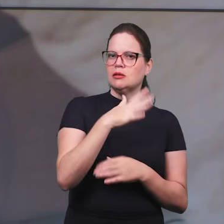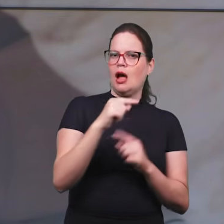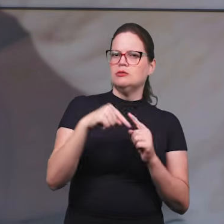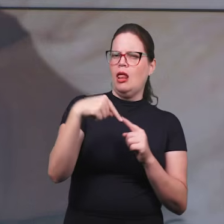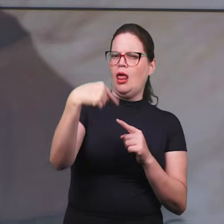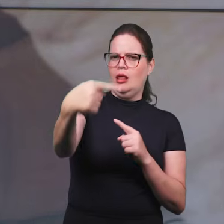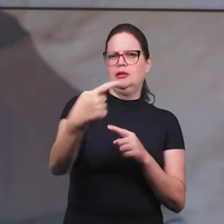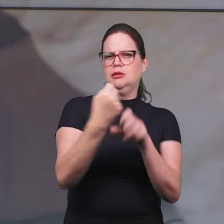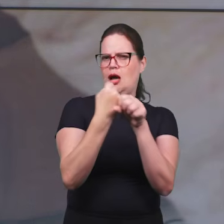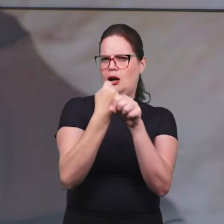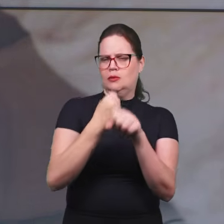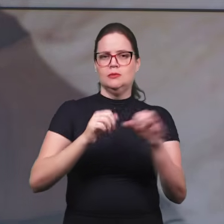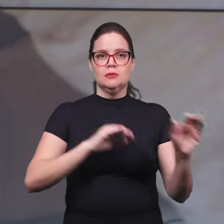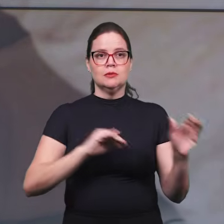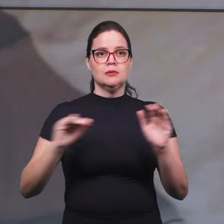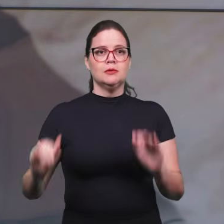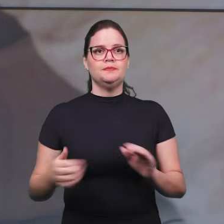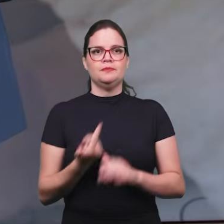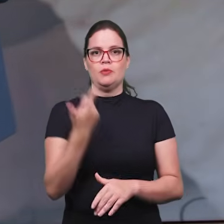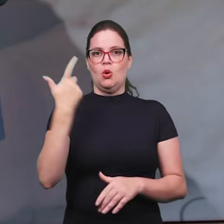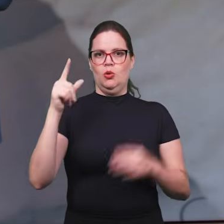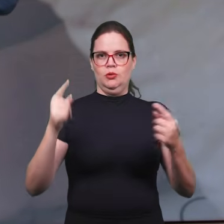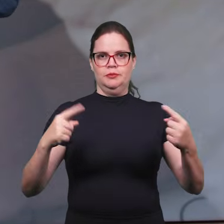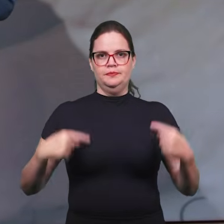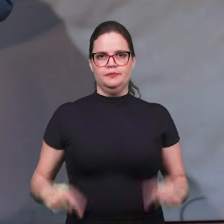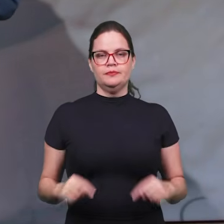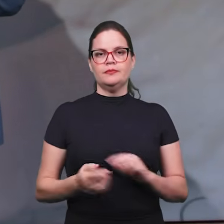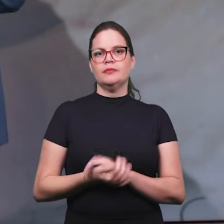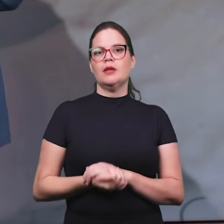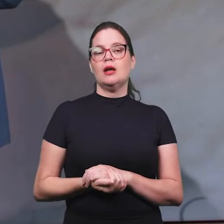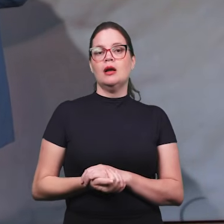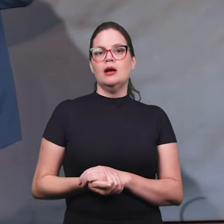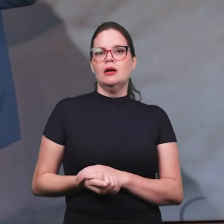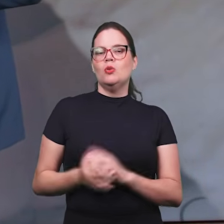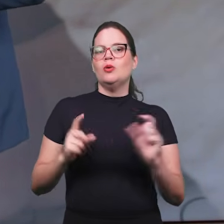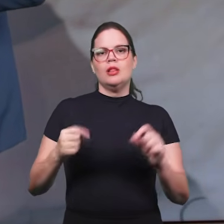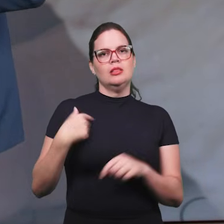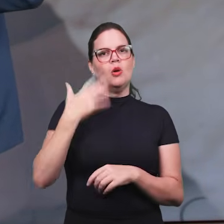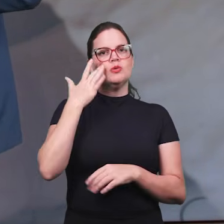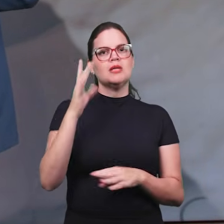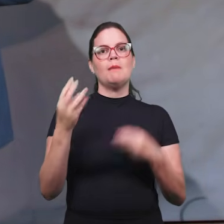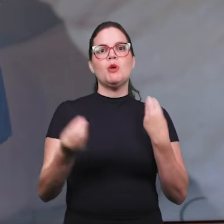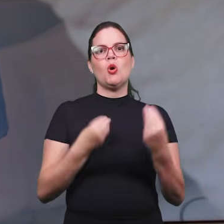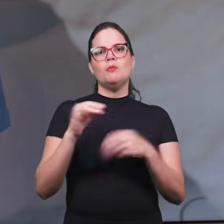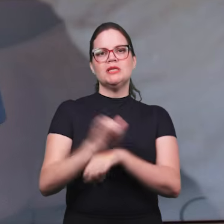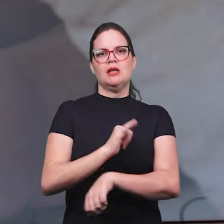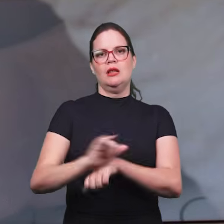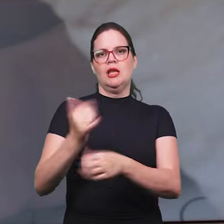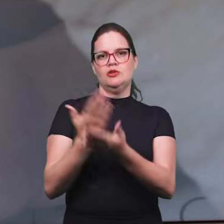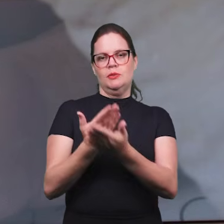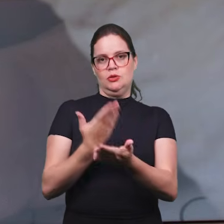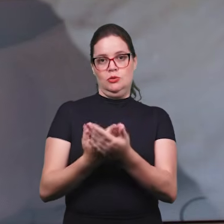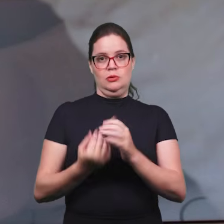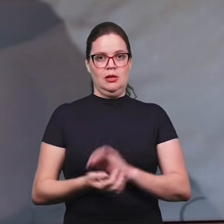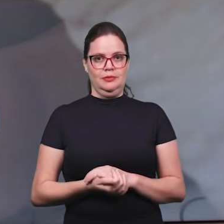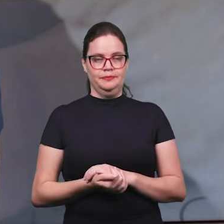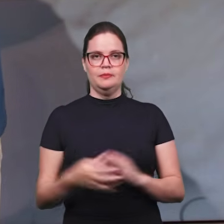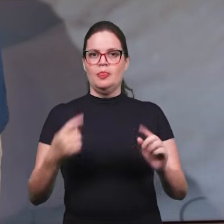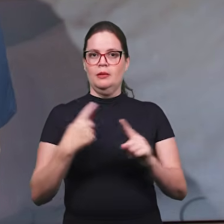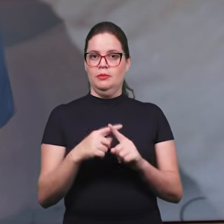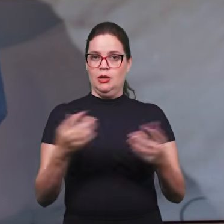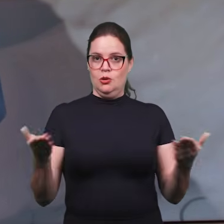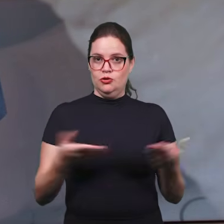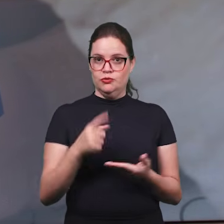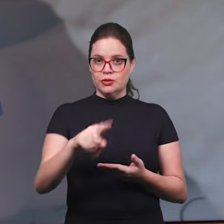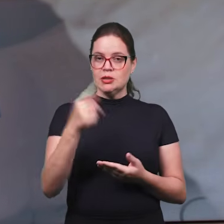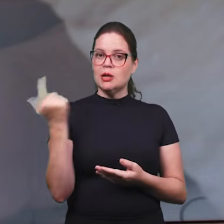Tudo bem? Outro ponto importante, falta de método de estudo. Para estudar para concursos